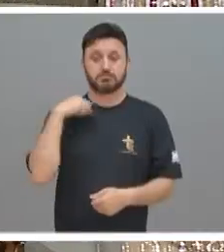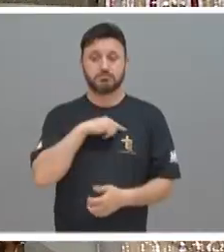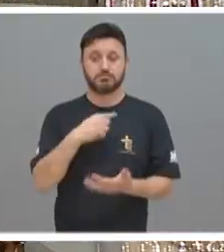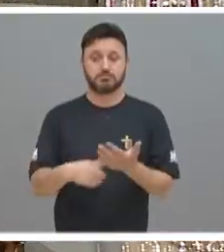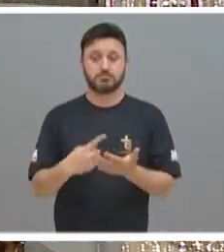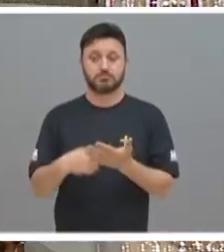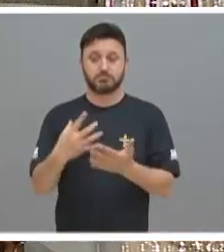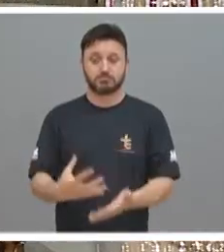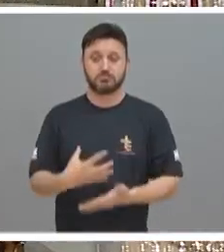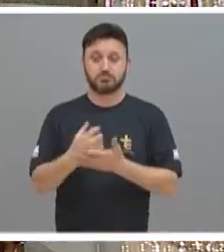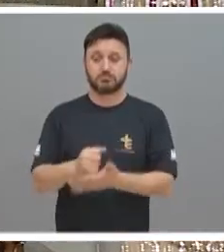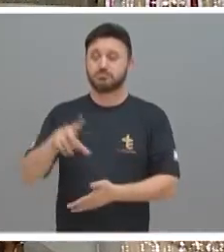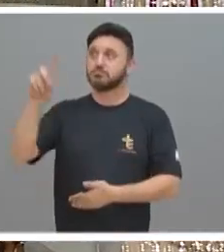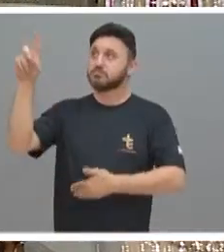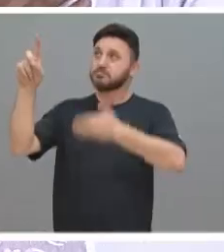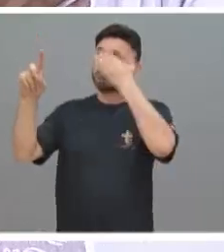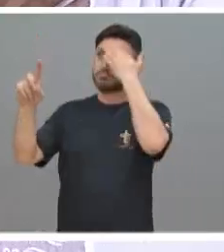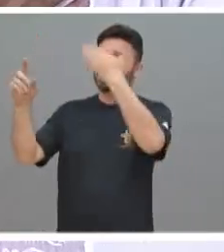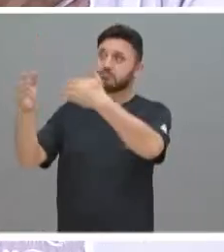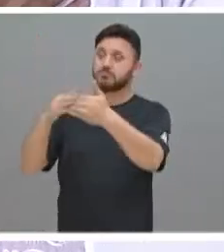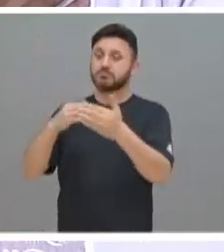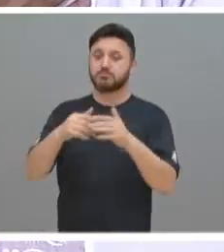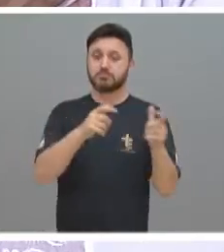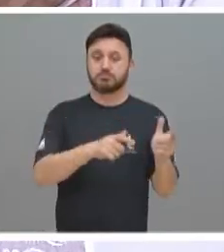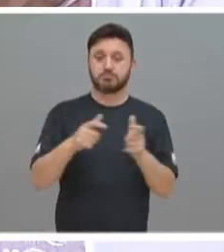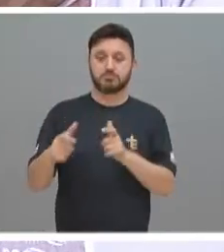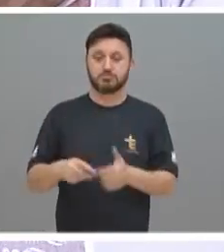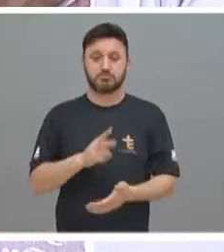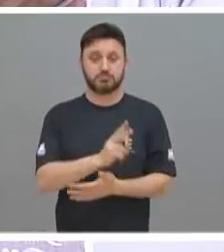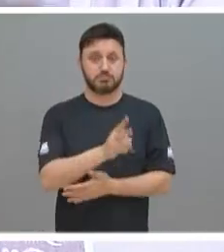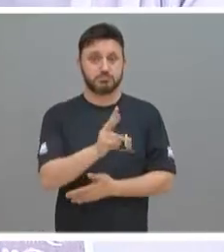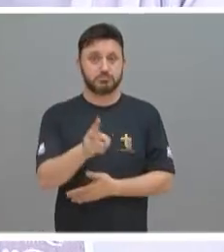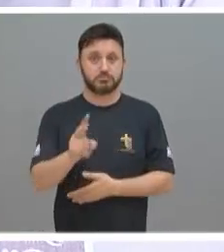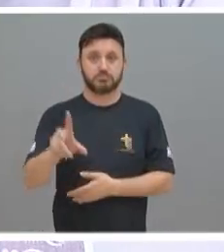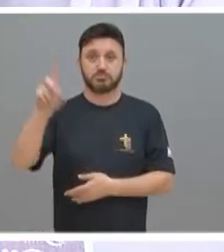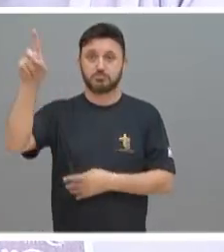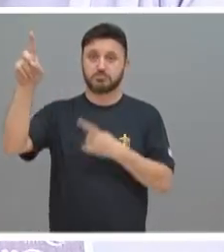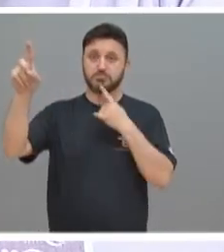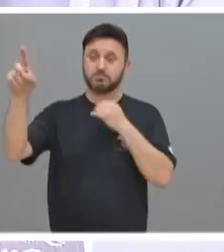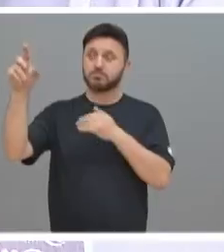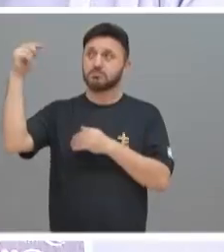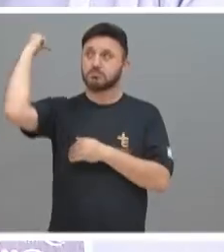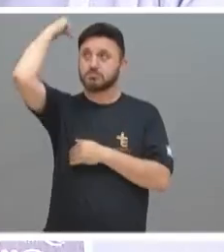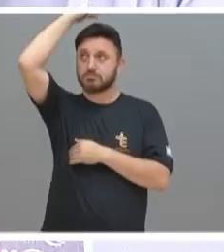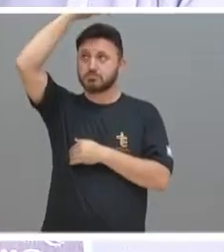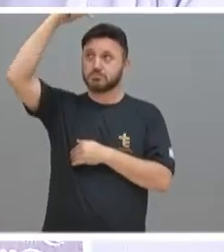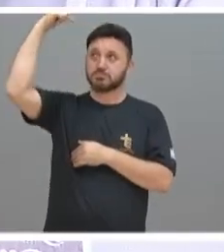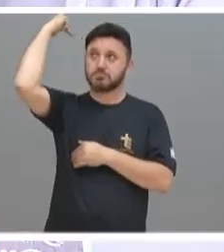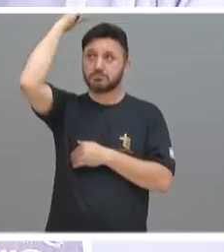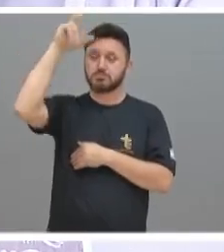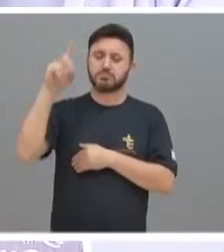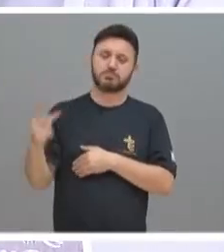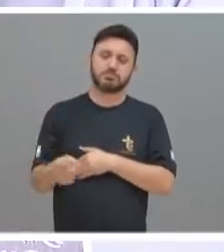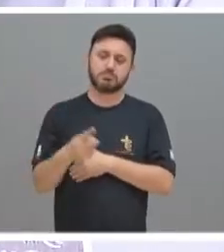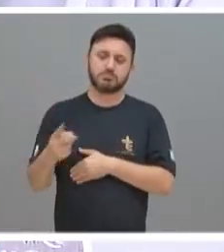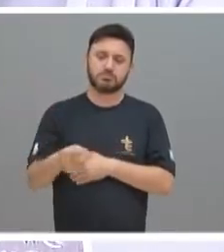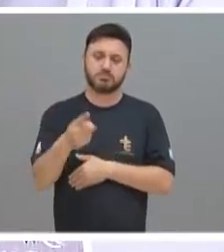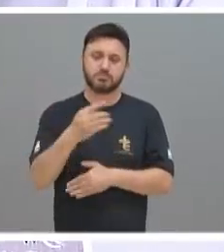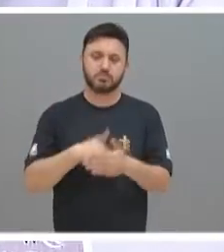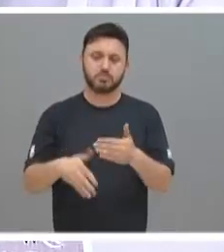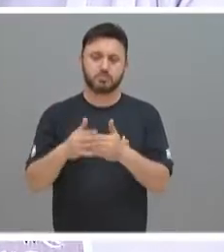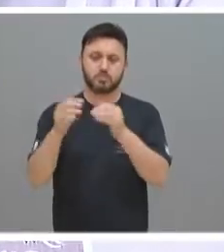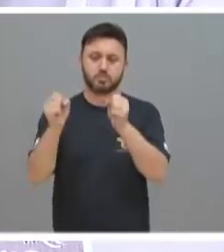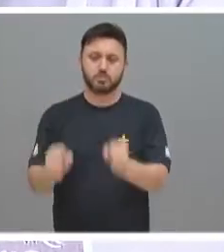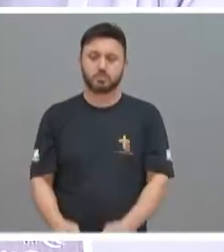É nosso dever e salvação dar-vos graça sempre em todo lugar, Senhor Pai Santo, Deus Eterno